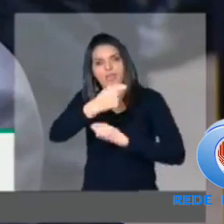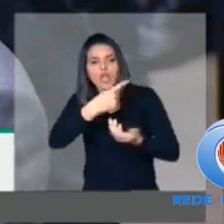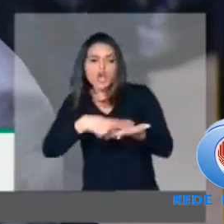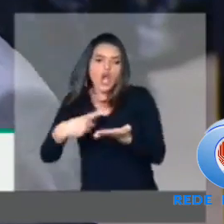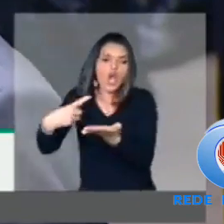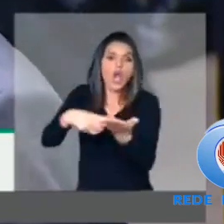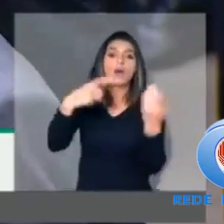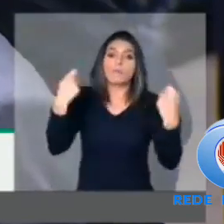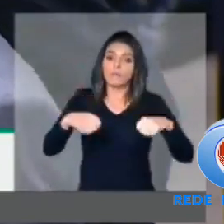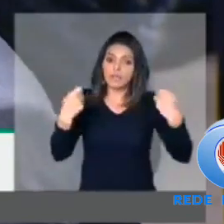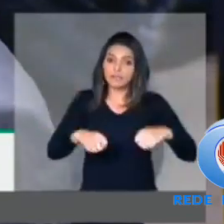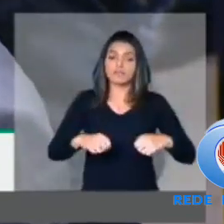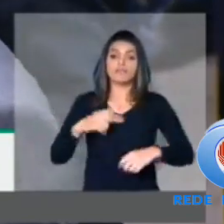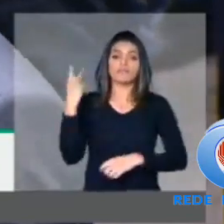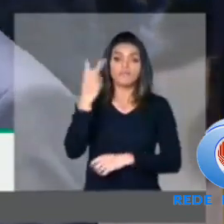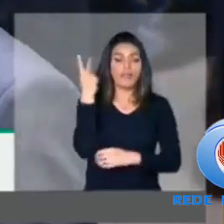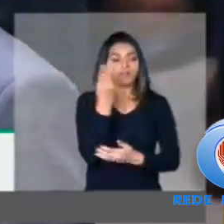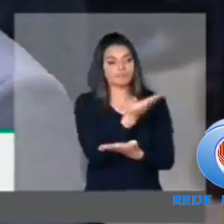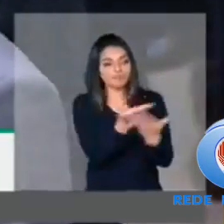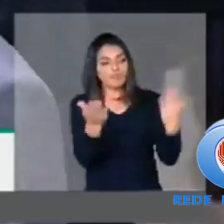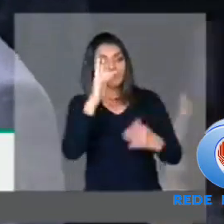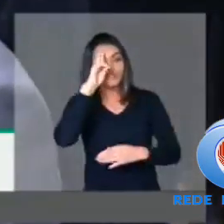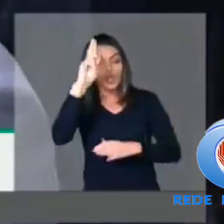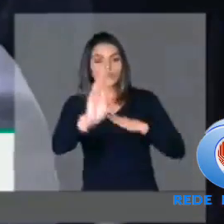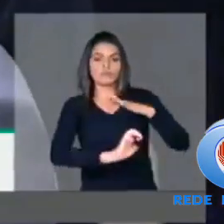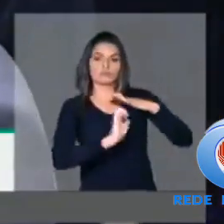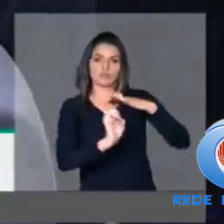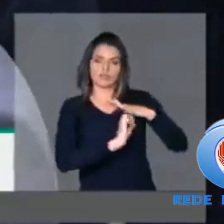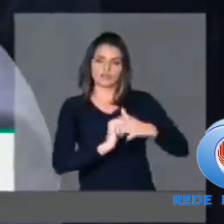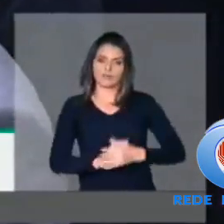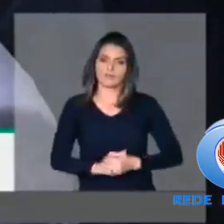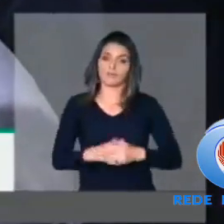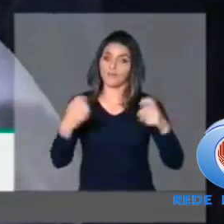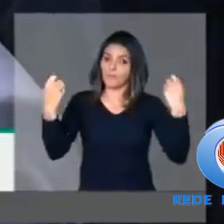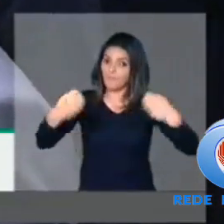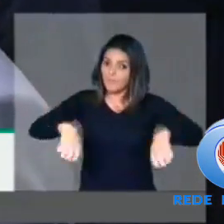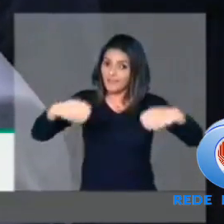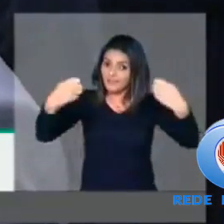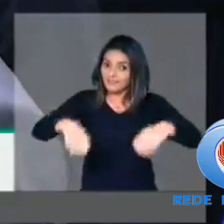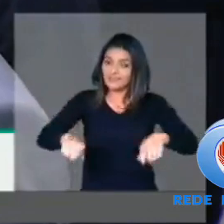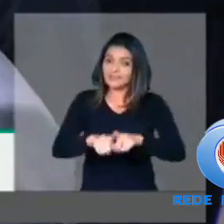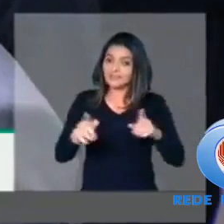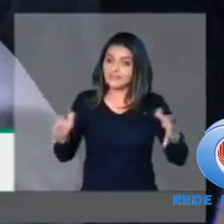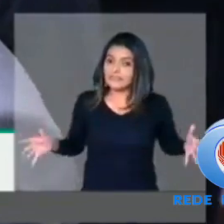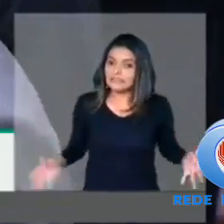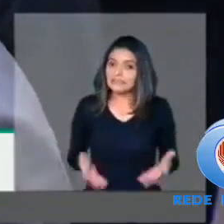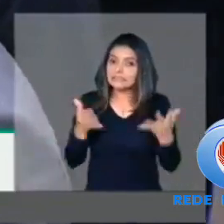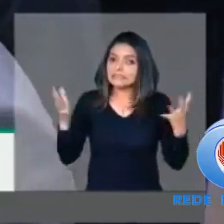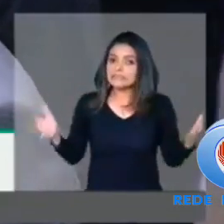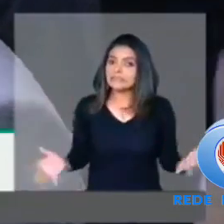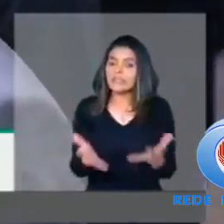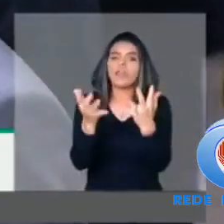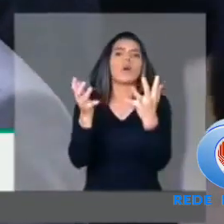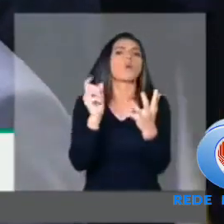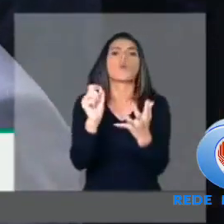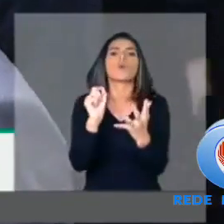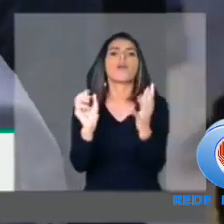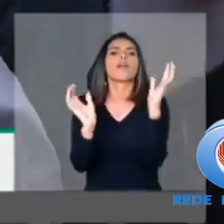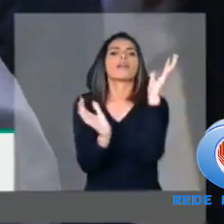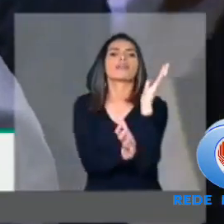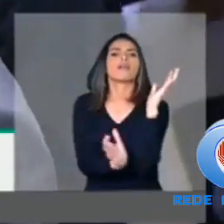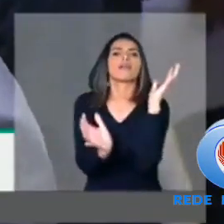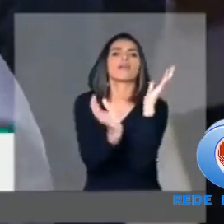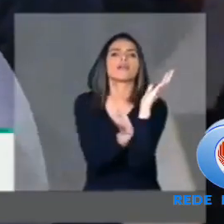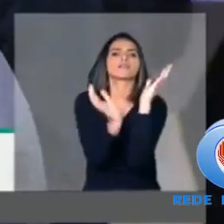nós precisamos valorizar o empreendedorismo no nosso país. Nós precisamos incentivar, desburocratizar